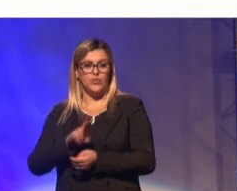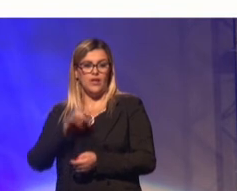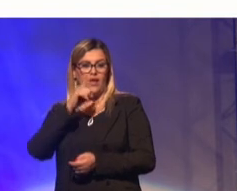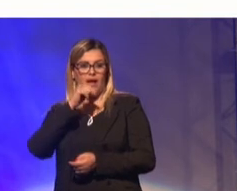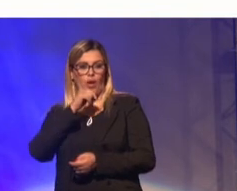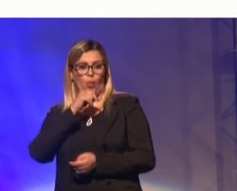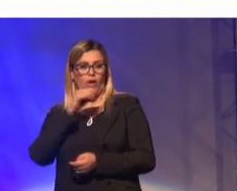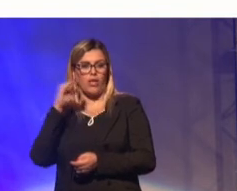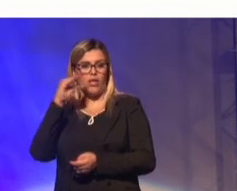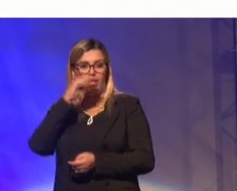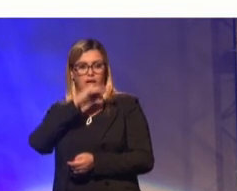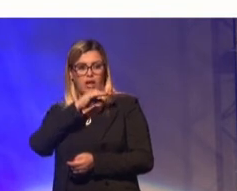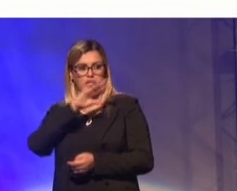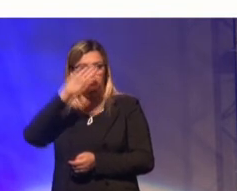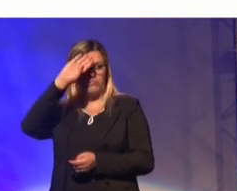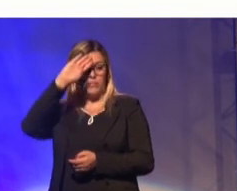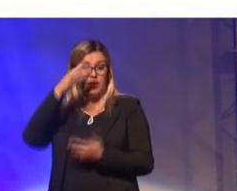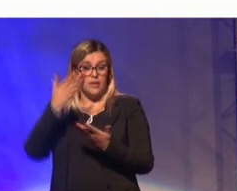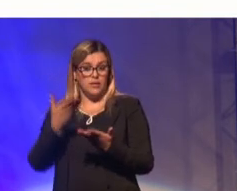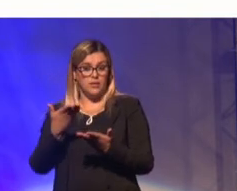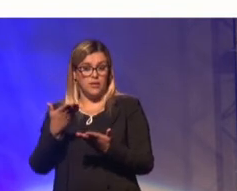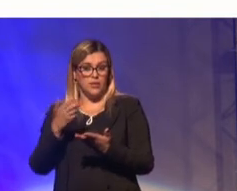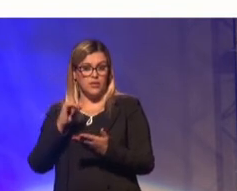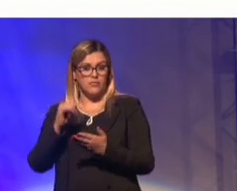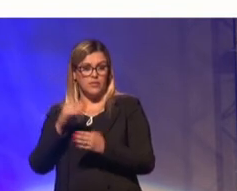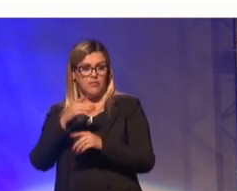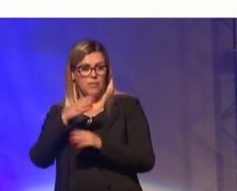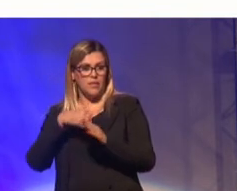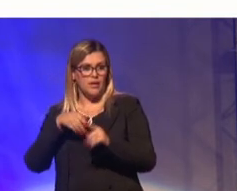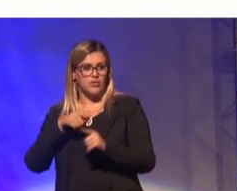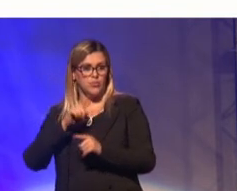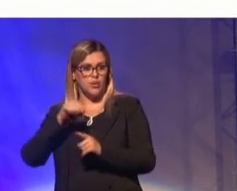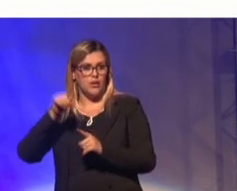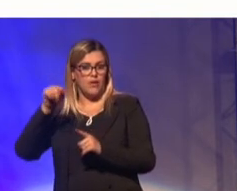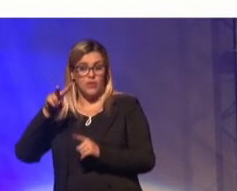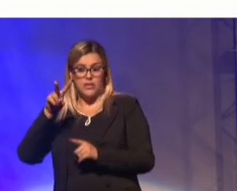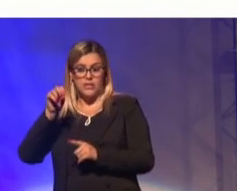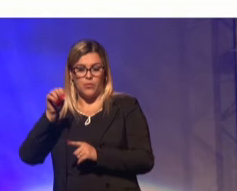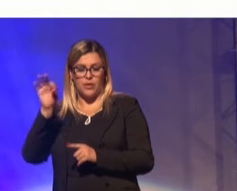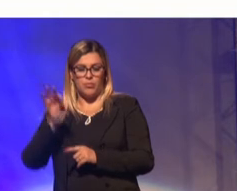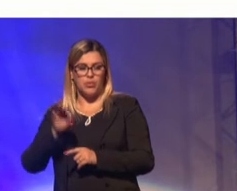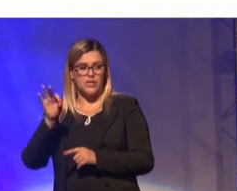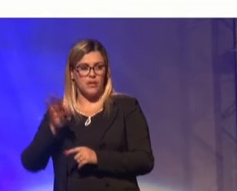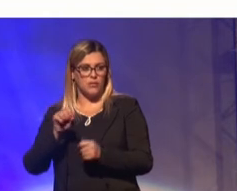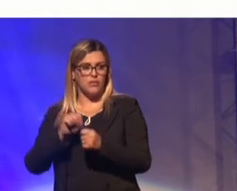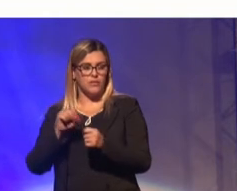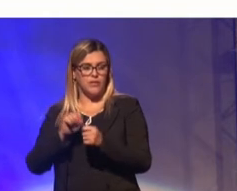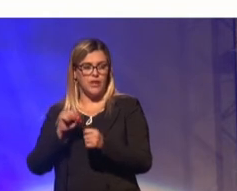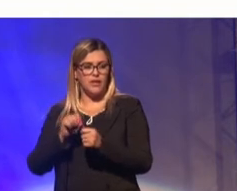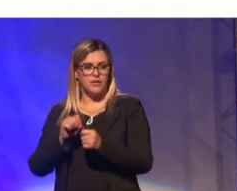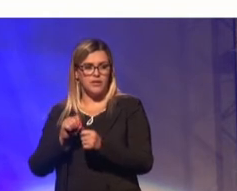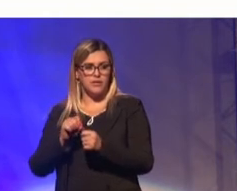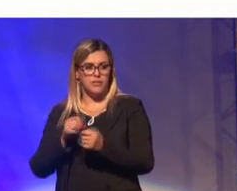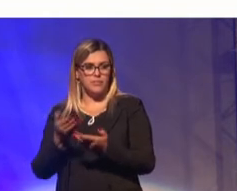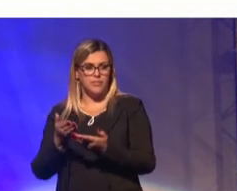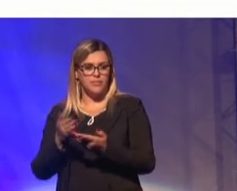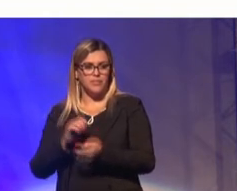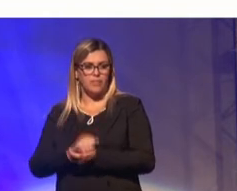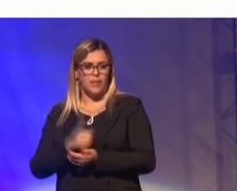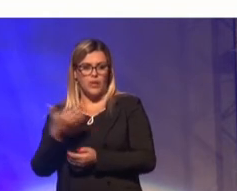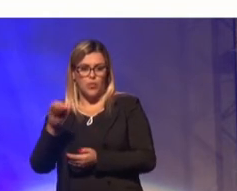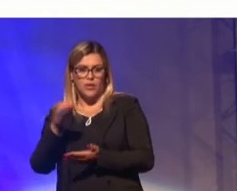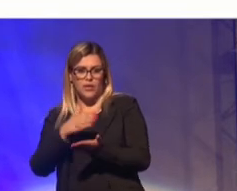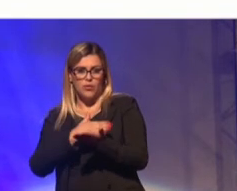Japão. E se a gente pegar do meio para cima, né, de mais de 50% fazem, a gente começa aqui no TENS,